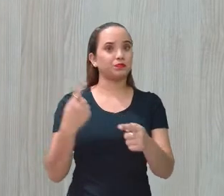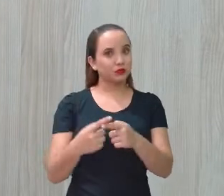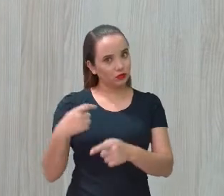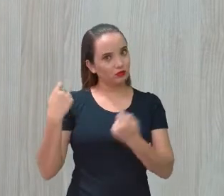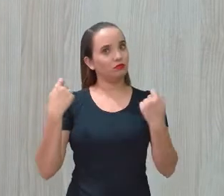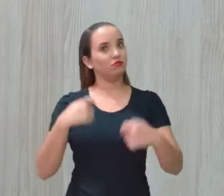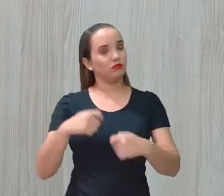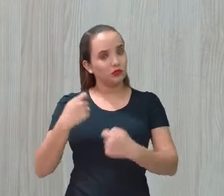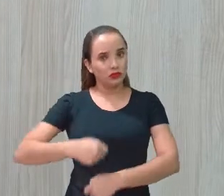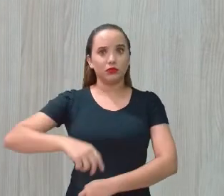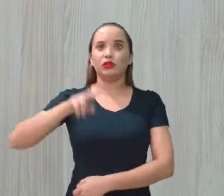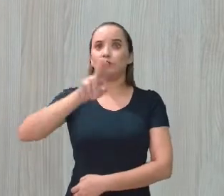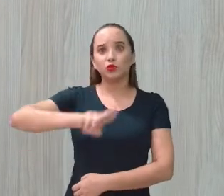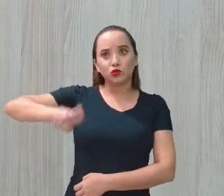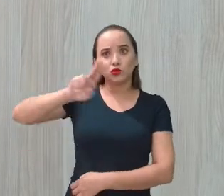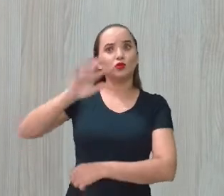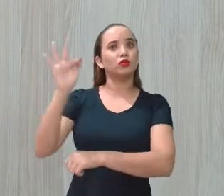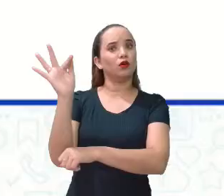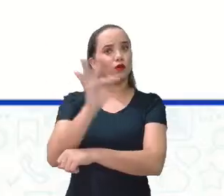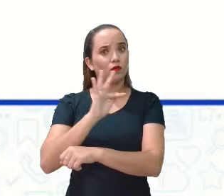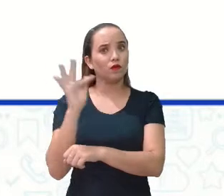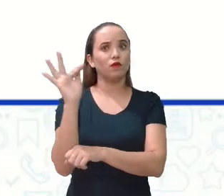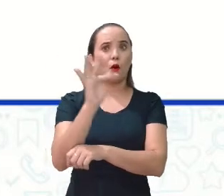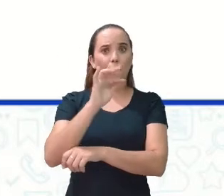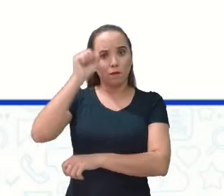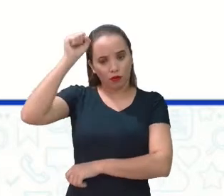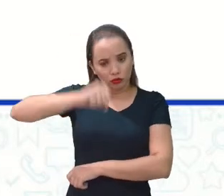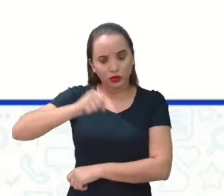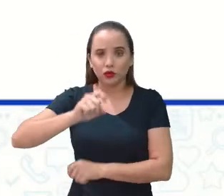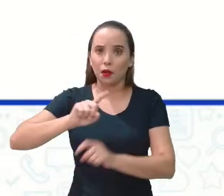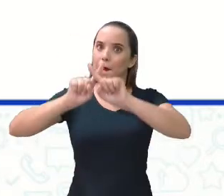precisar fazer uso, sim, da linguagem formal, a depender do